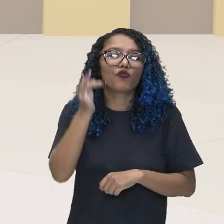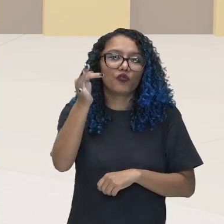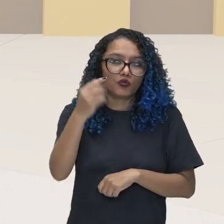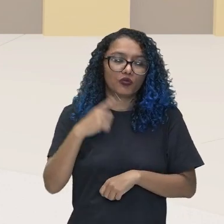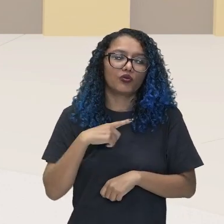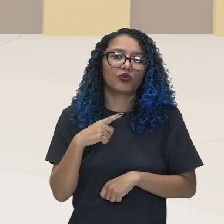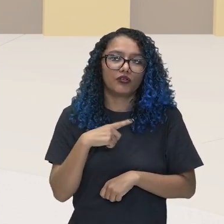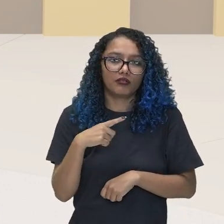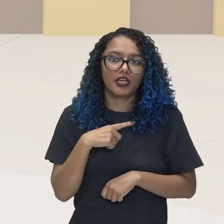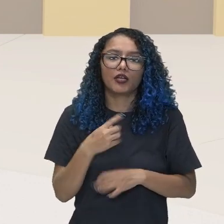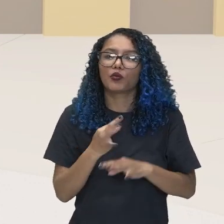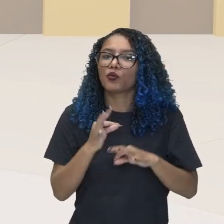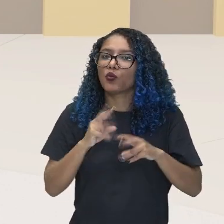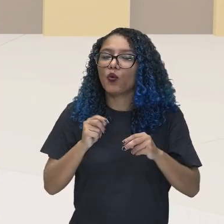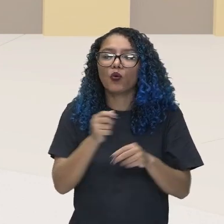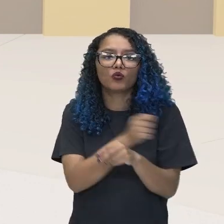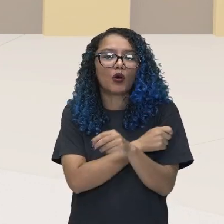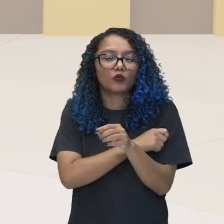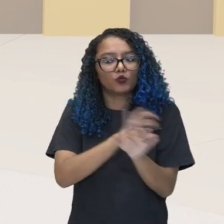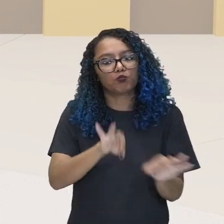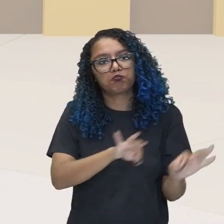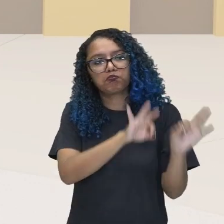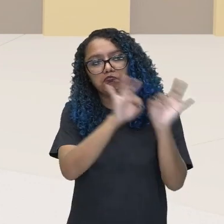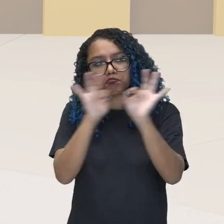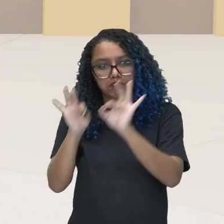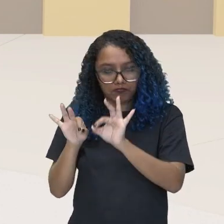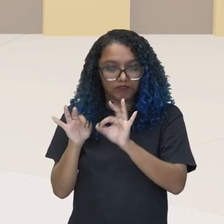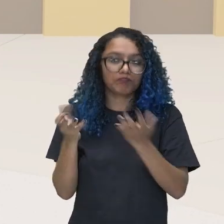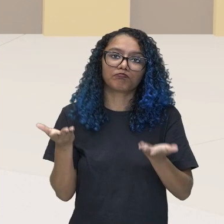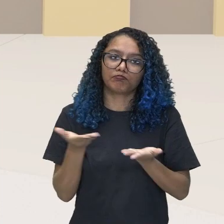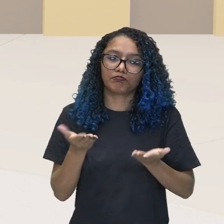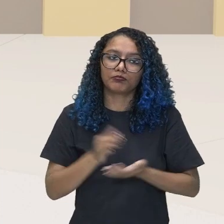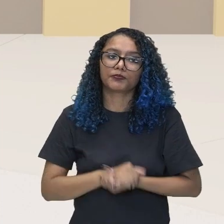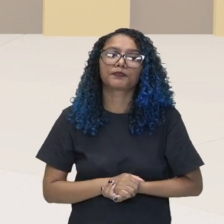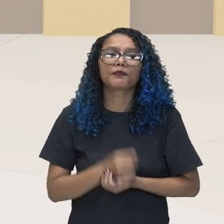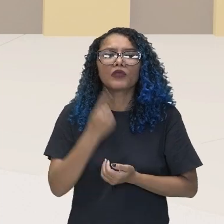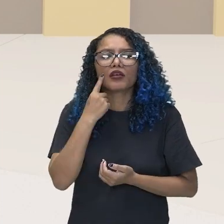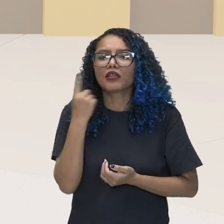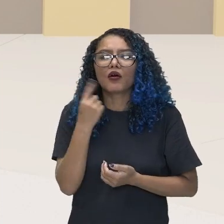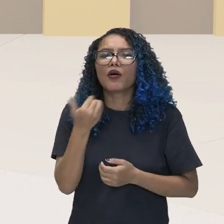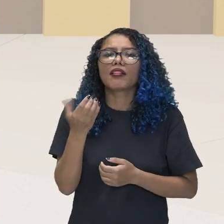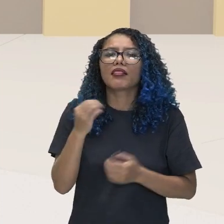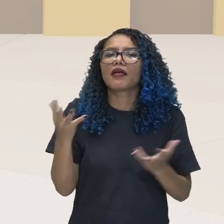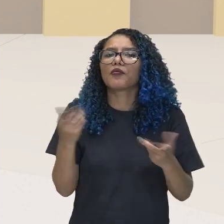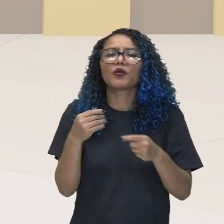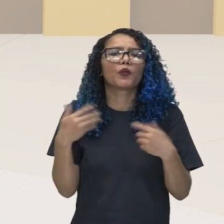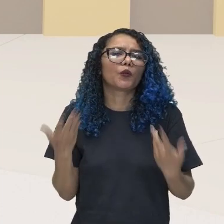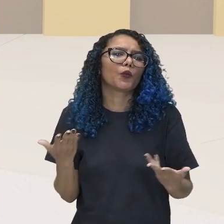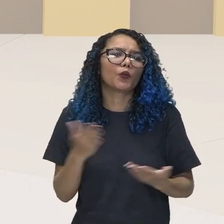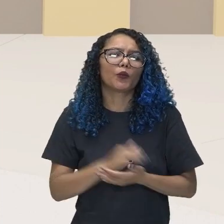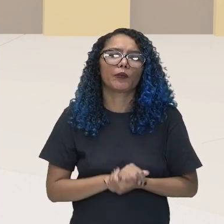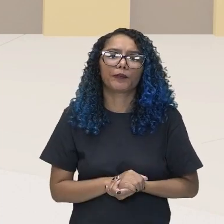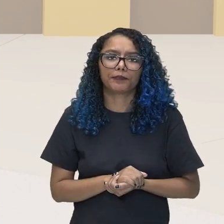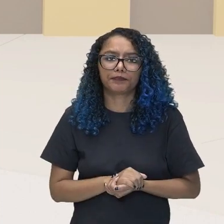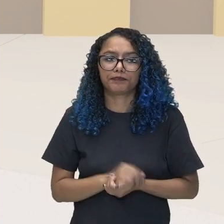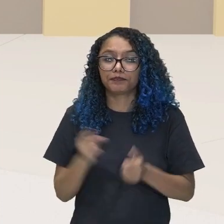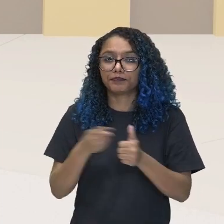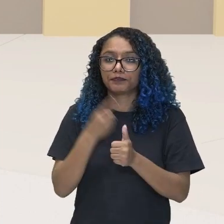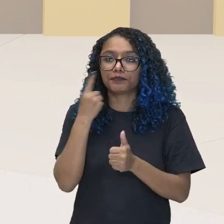os alunos que estão nos assistindo. Então, segundo a ONU, as 10 habilidades do futuro são: